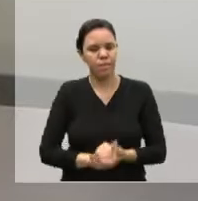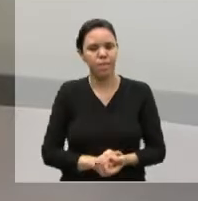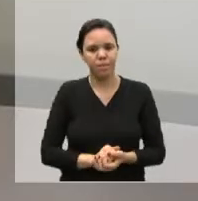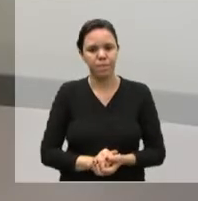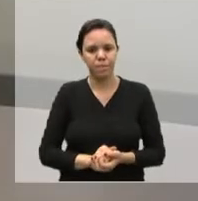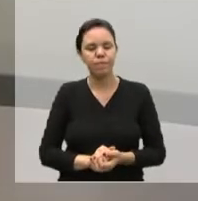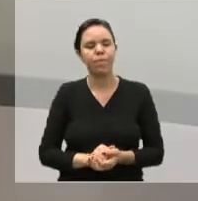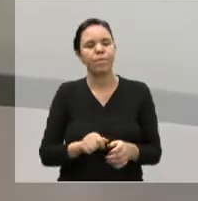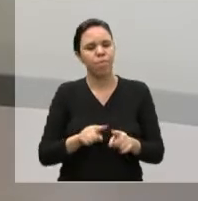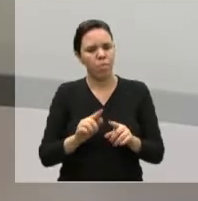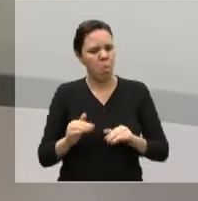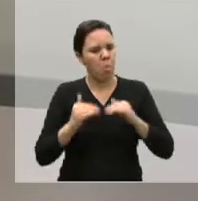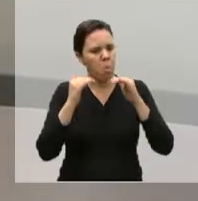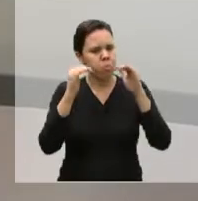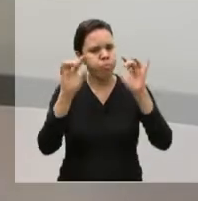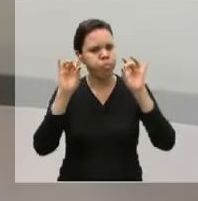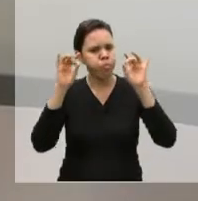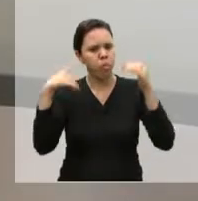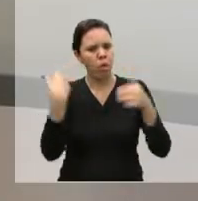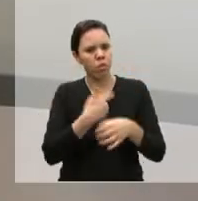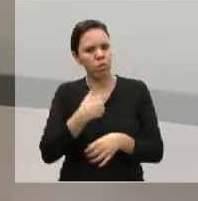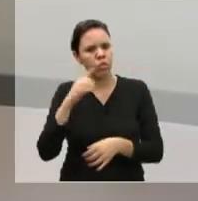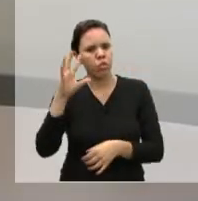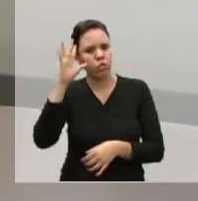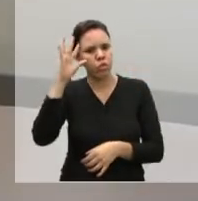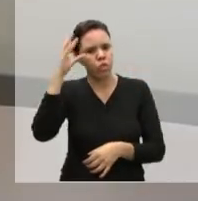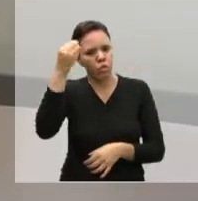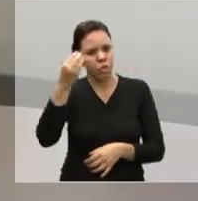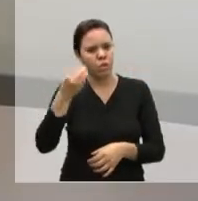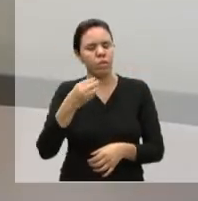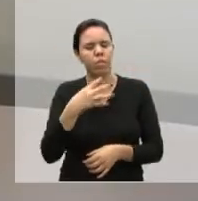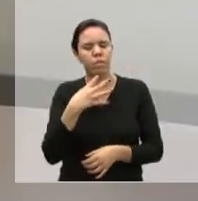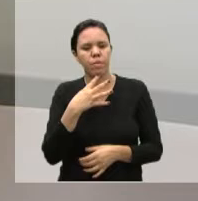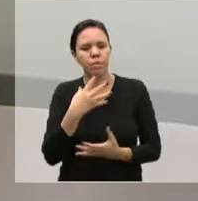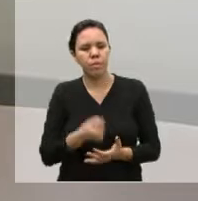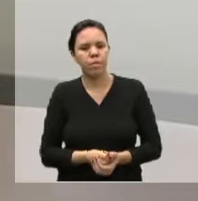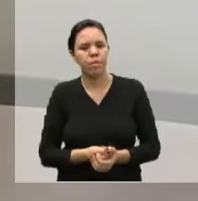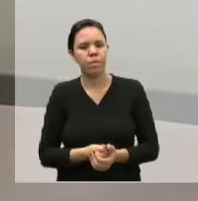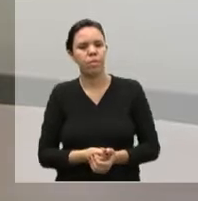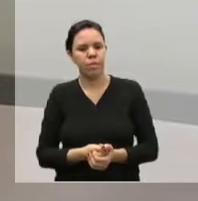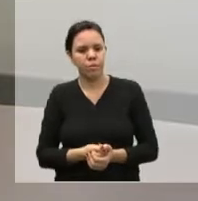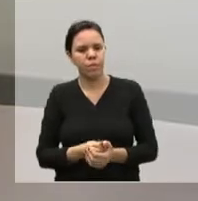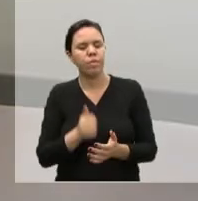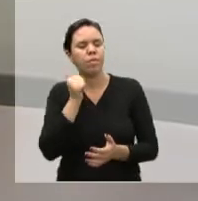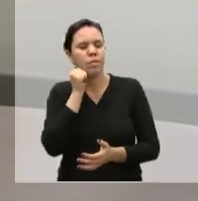porque ela, além de ser tudo, né, que a gente conhece,